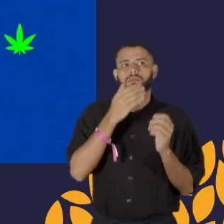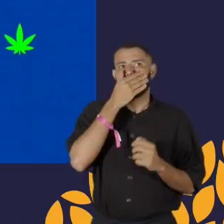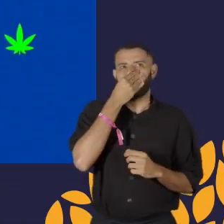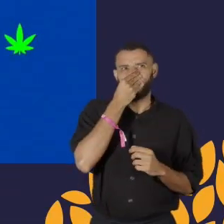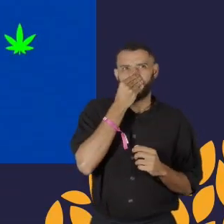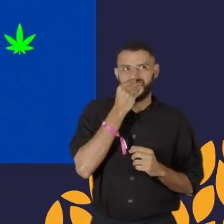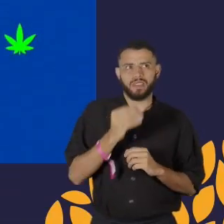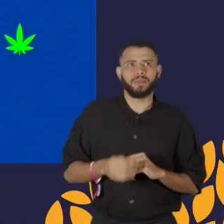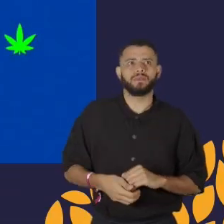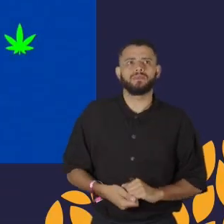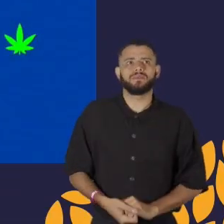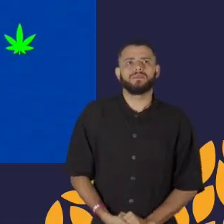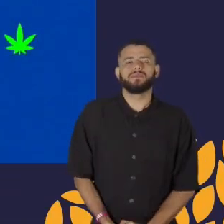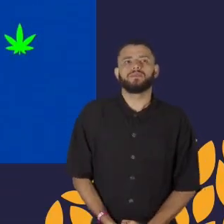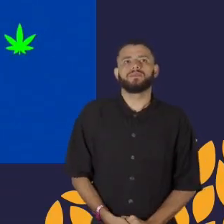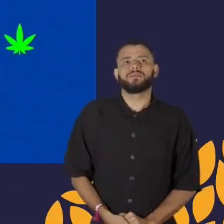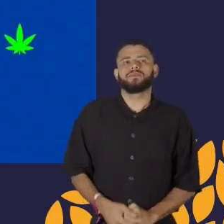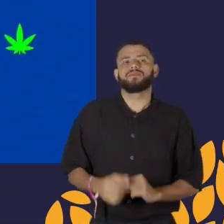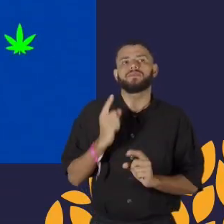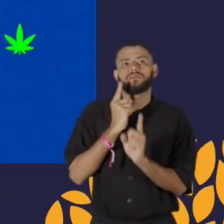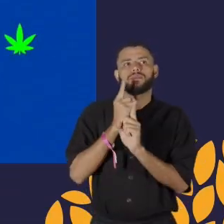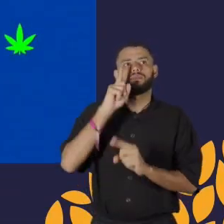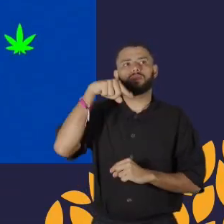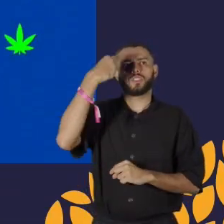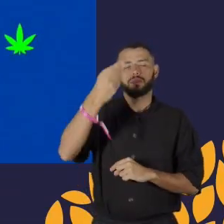Obrigado, obrigado. Até a próxima.